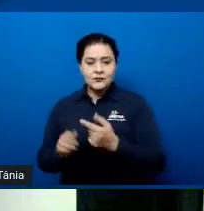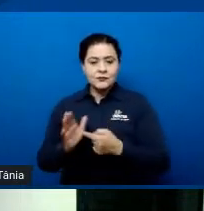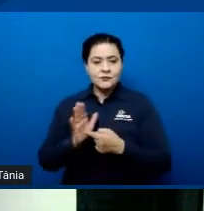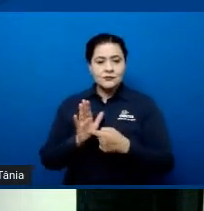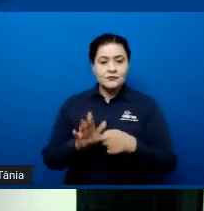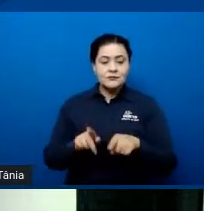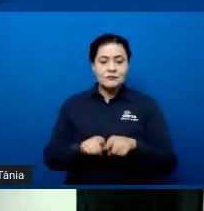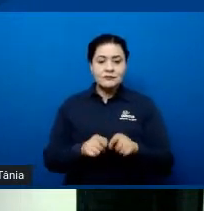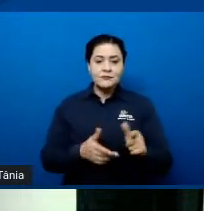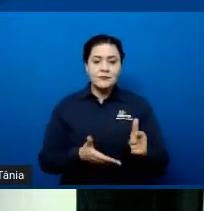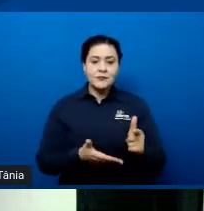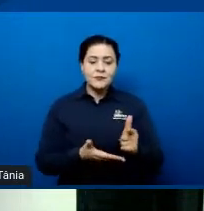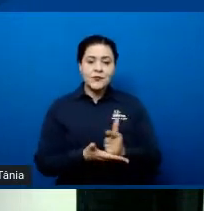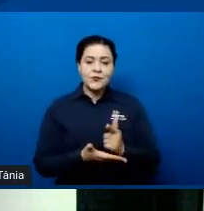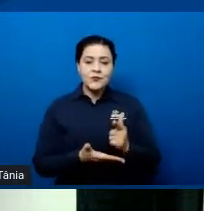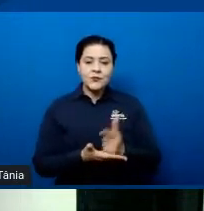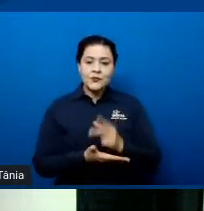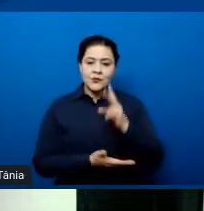é um livro, né,